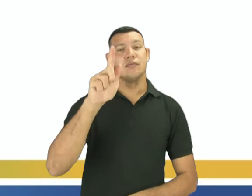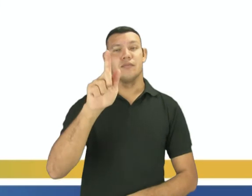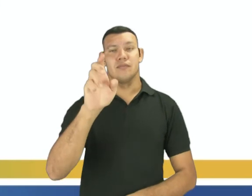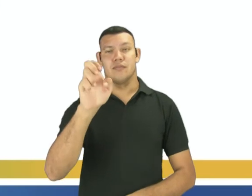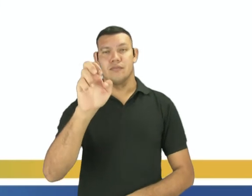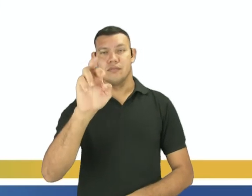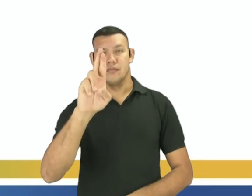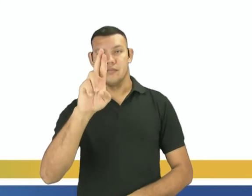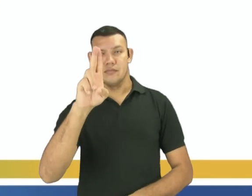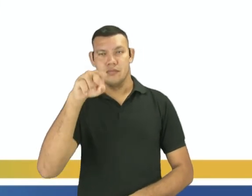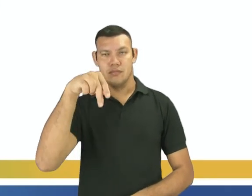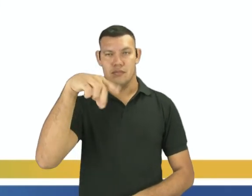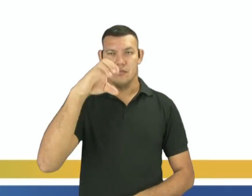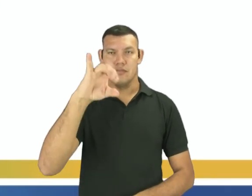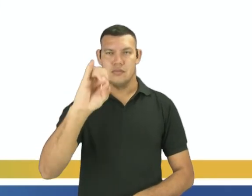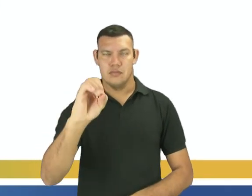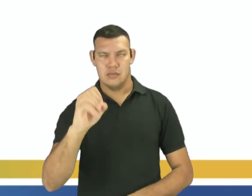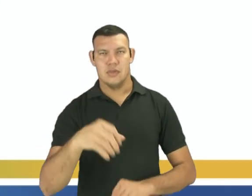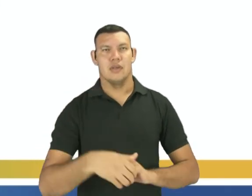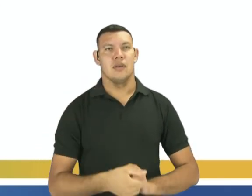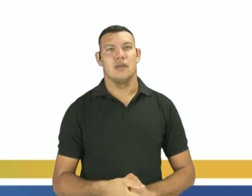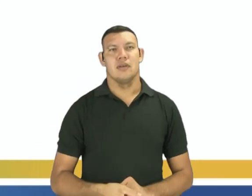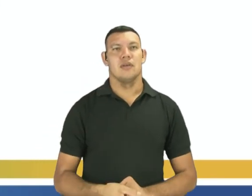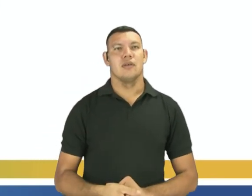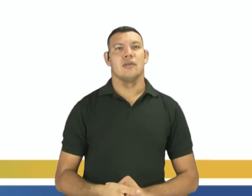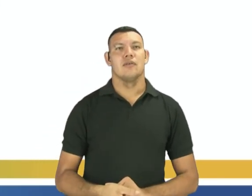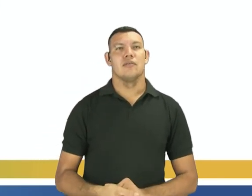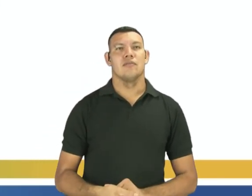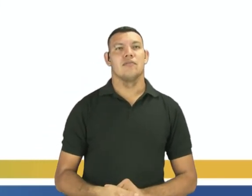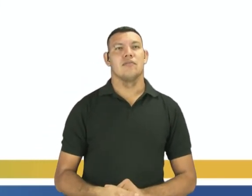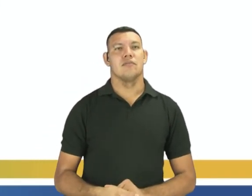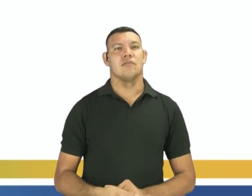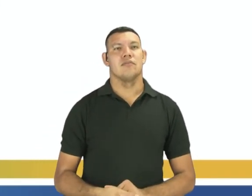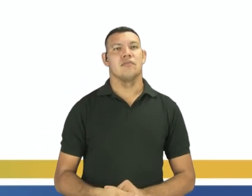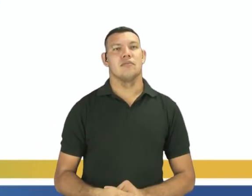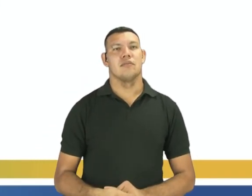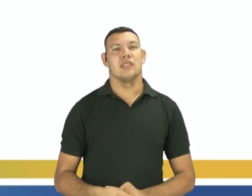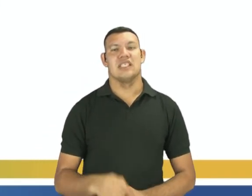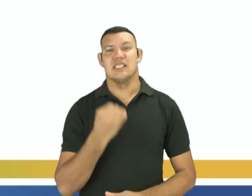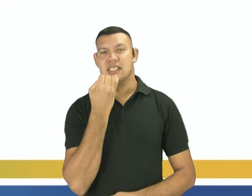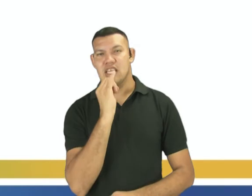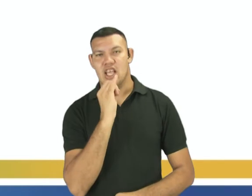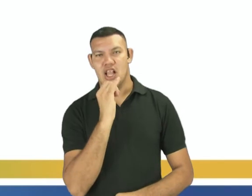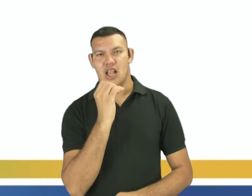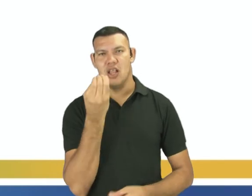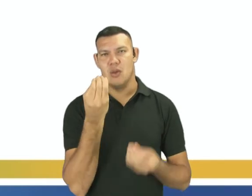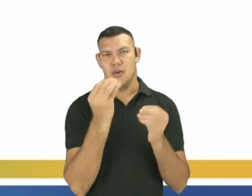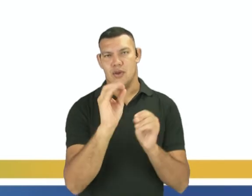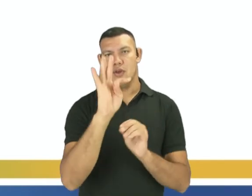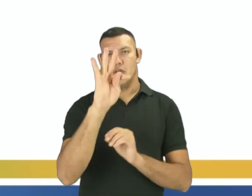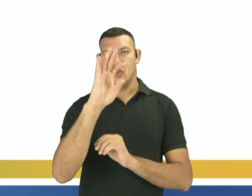fosse colocar, meu pai queria parar para fumar, seria to smoke, no